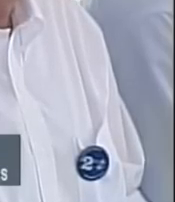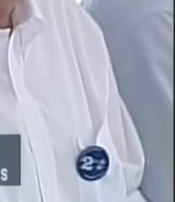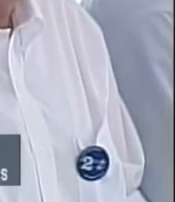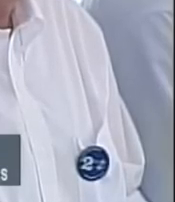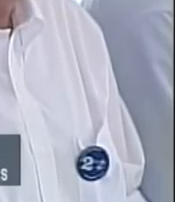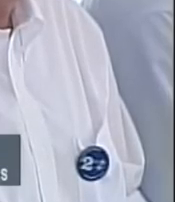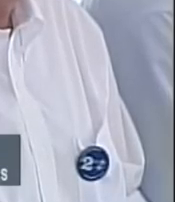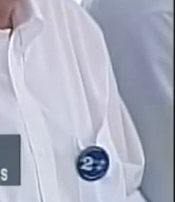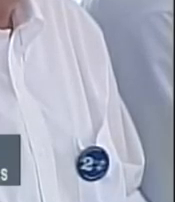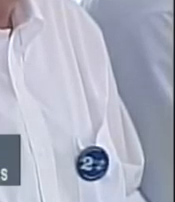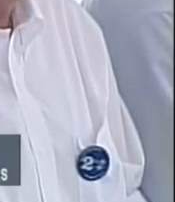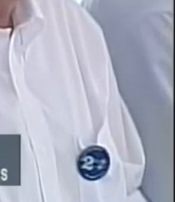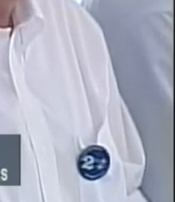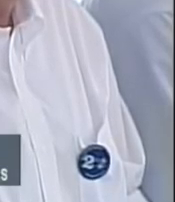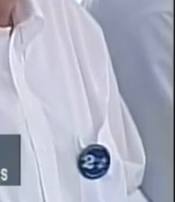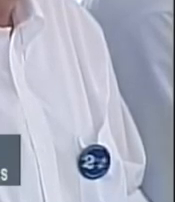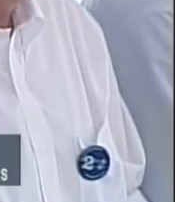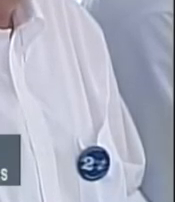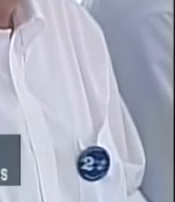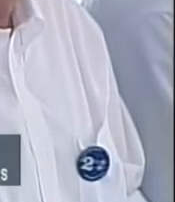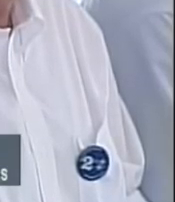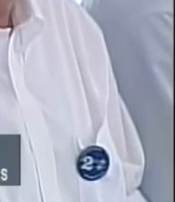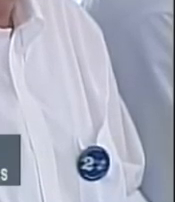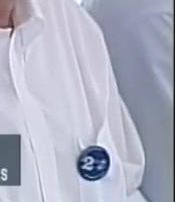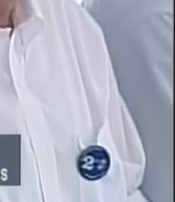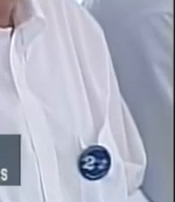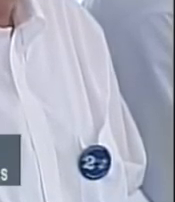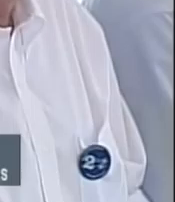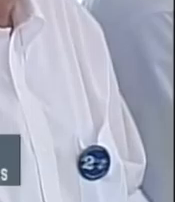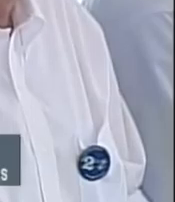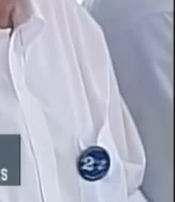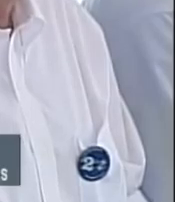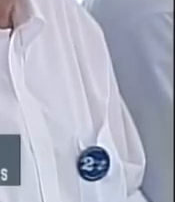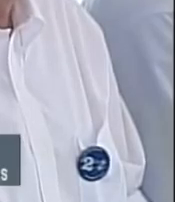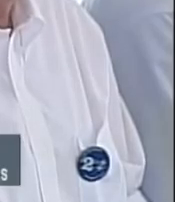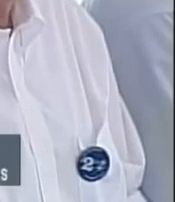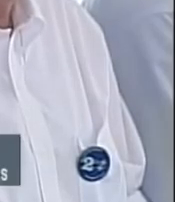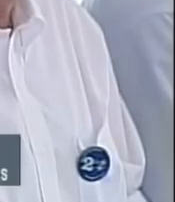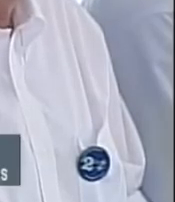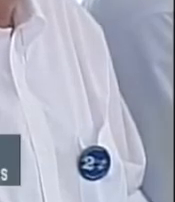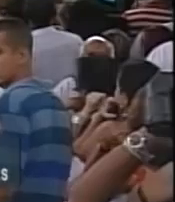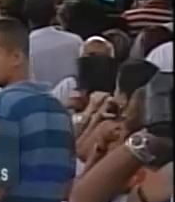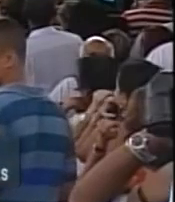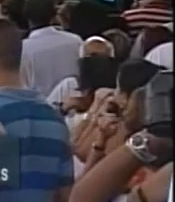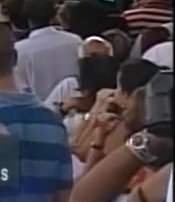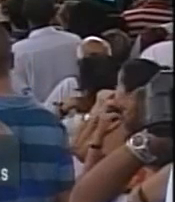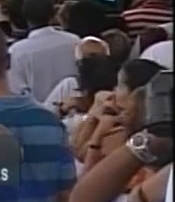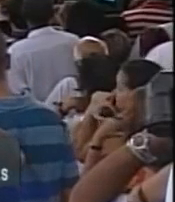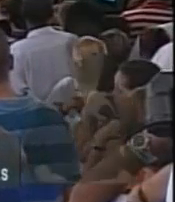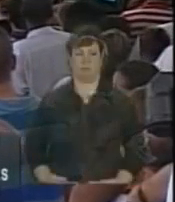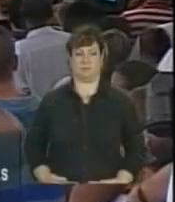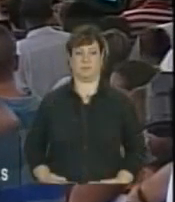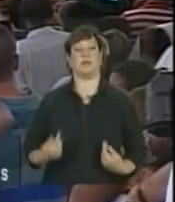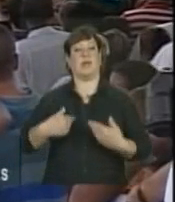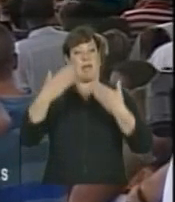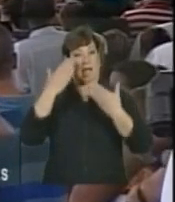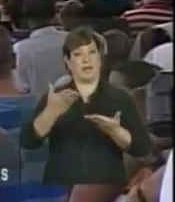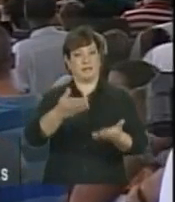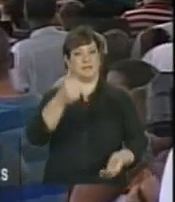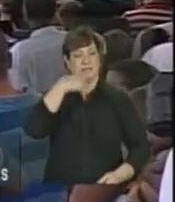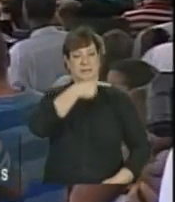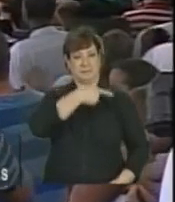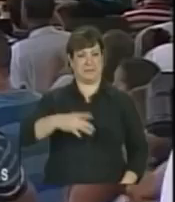campanha, de dar continuidade à parceria, de aprofundar a parceria que o presidente Lula já havia estabelecido, a senhora tem cumprido.